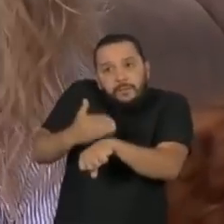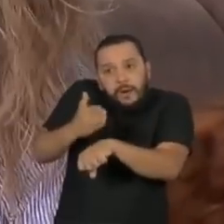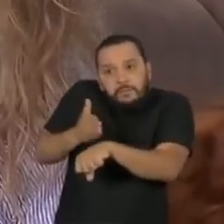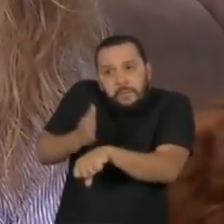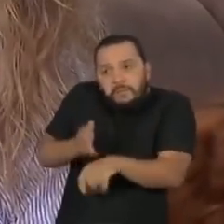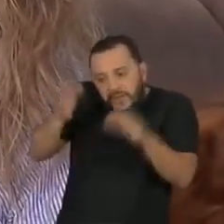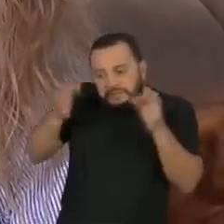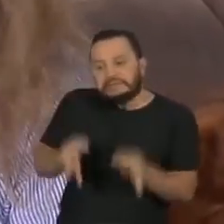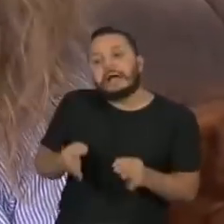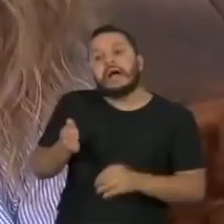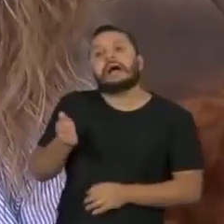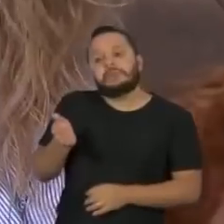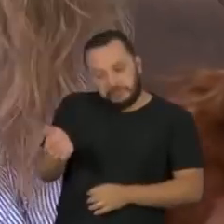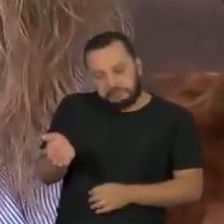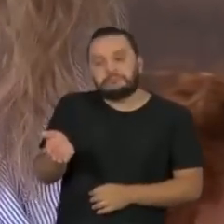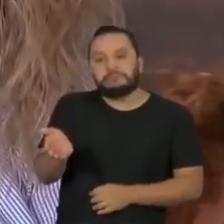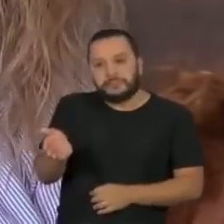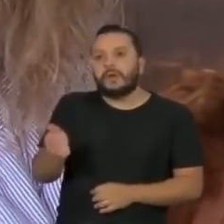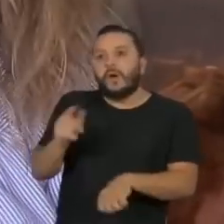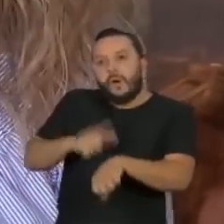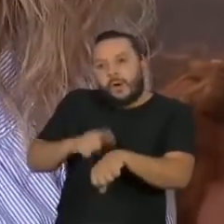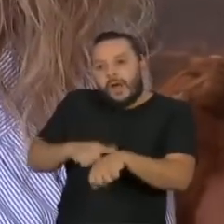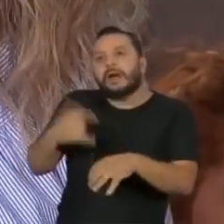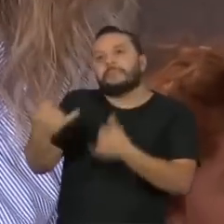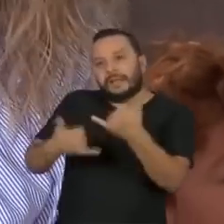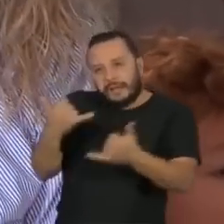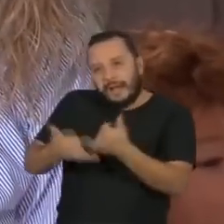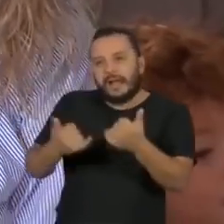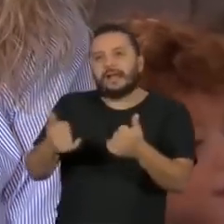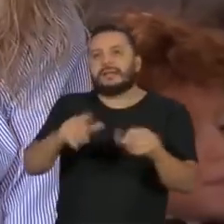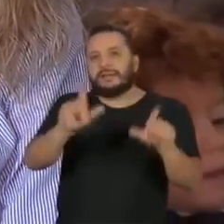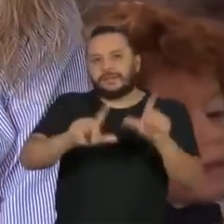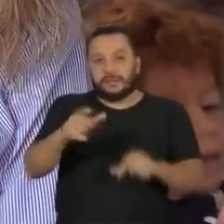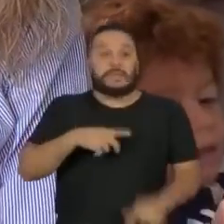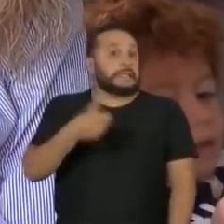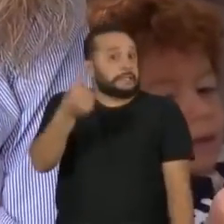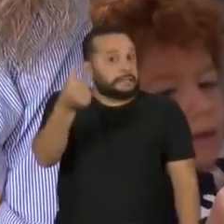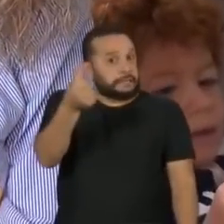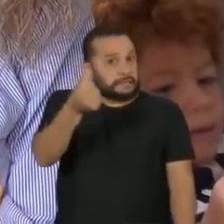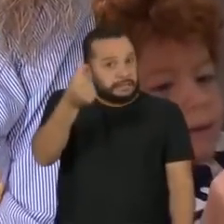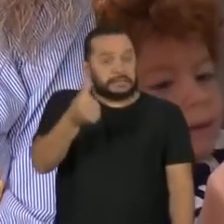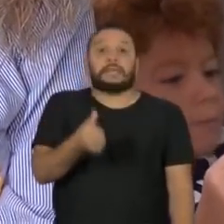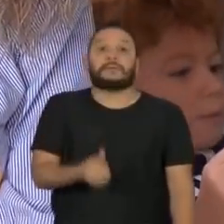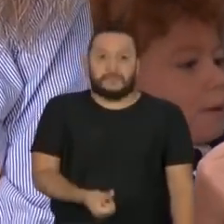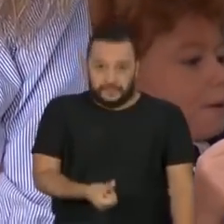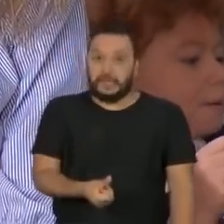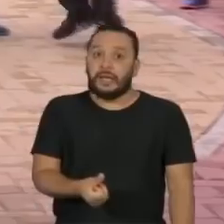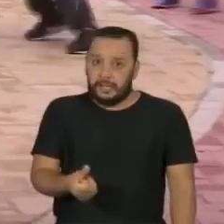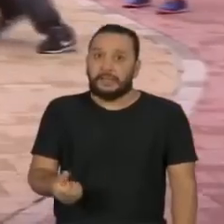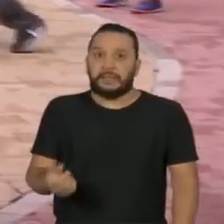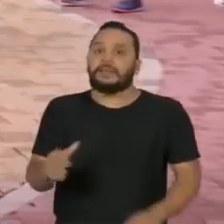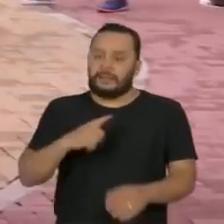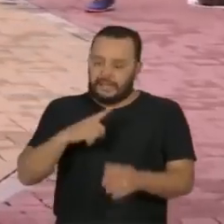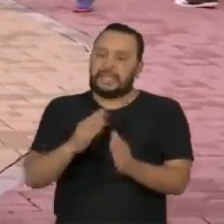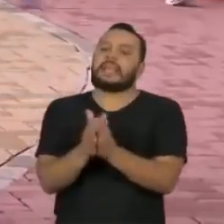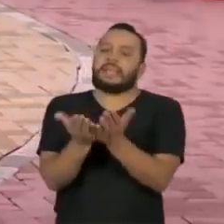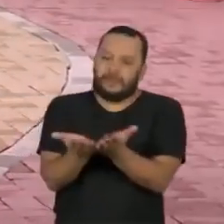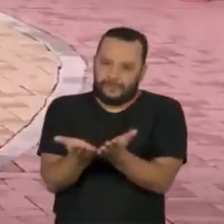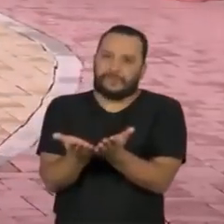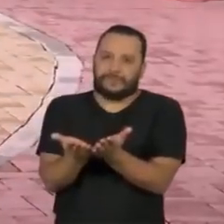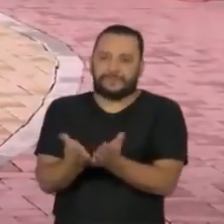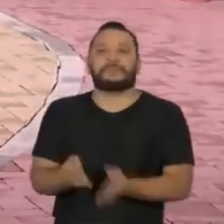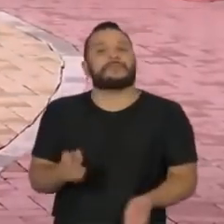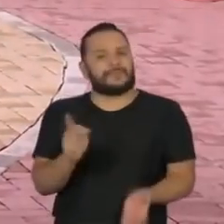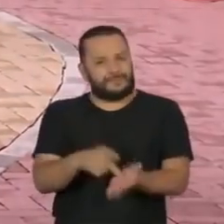gente tenta manter horário para brincar, para assistir televisão. Toda sexta não vem lição, toda sexta vem livro. Esse incentivo